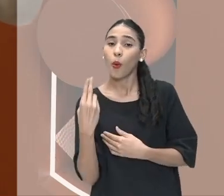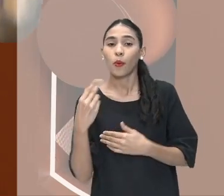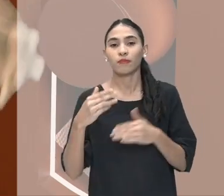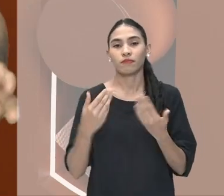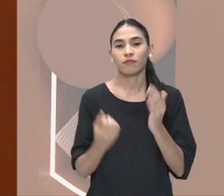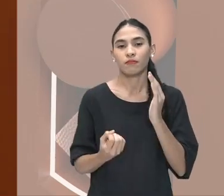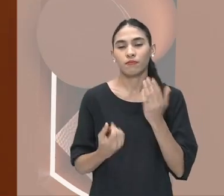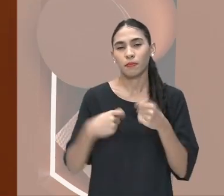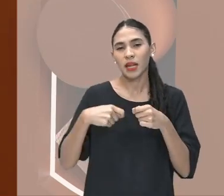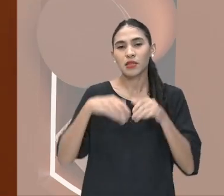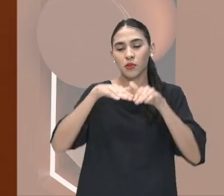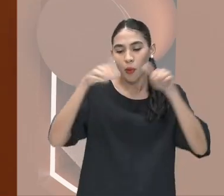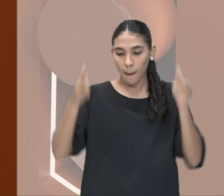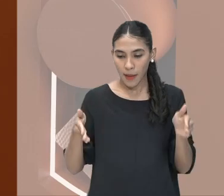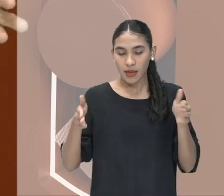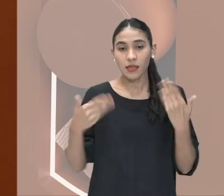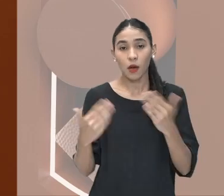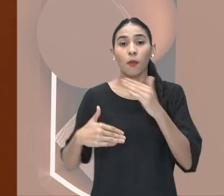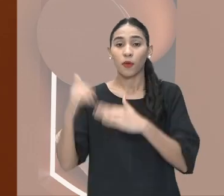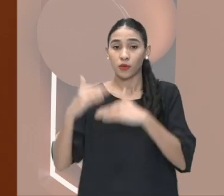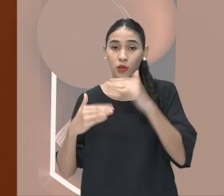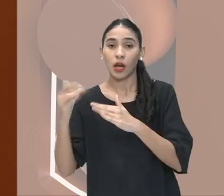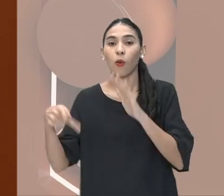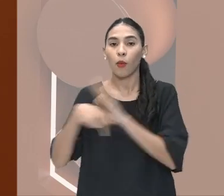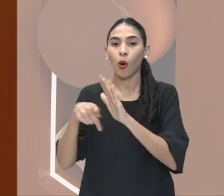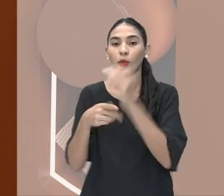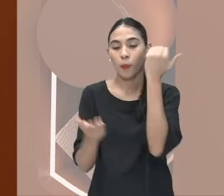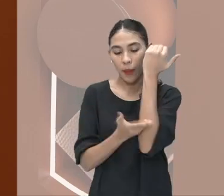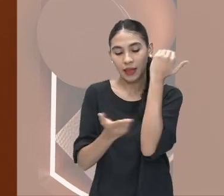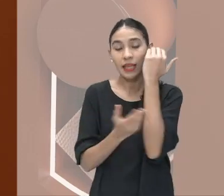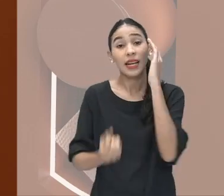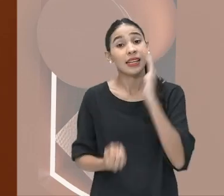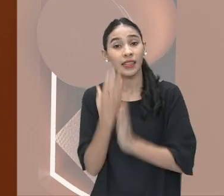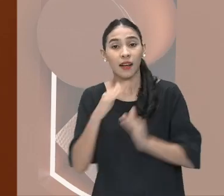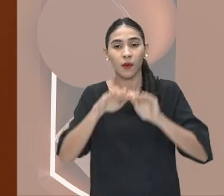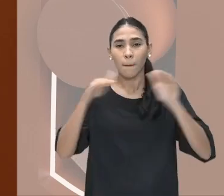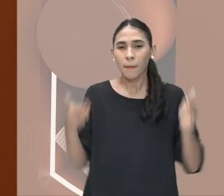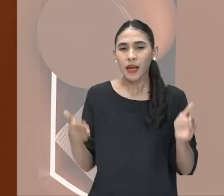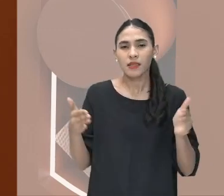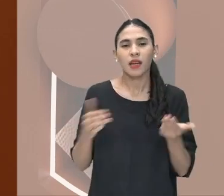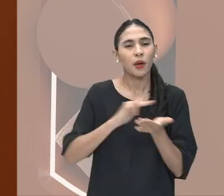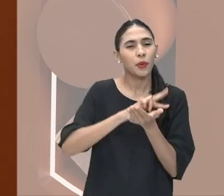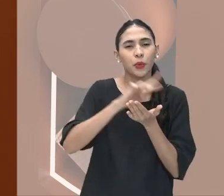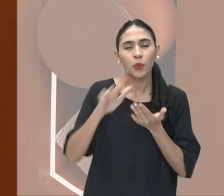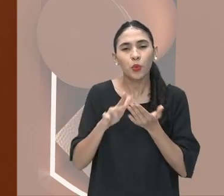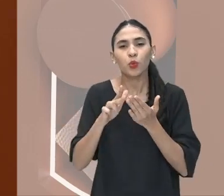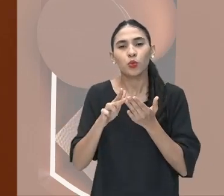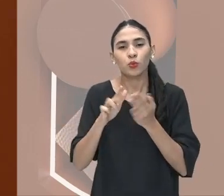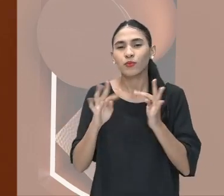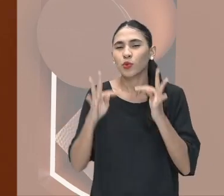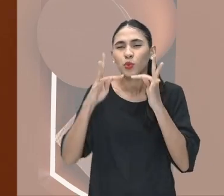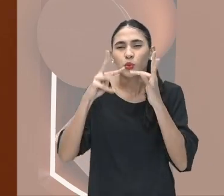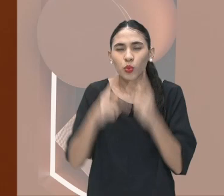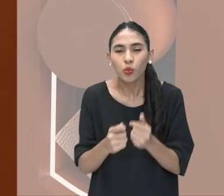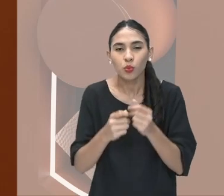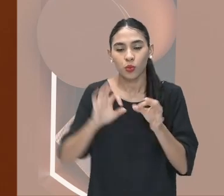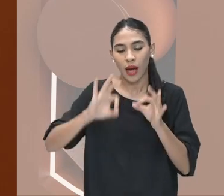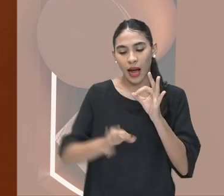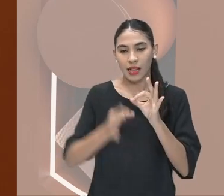o marceneiro fazia a mesa e lhe entregava. Era tudo feito dessa forma, de forma artesanal, não é